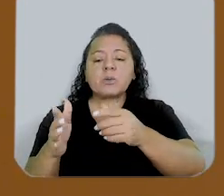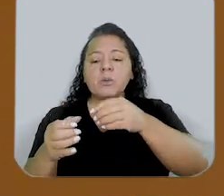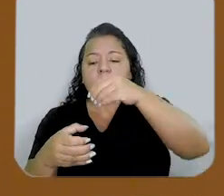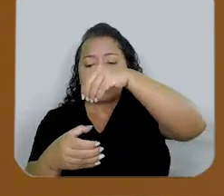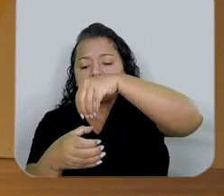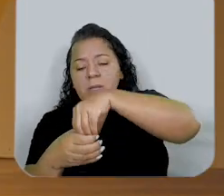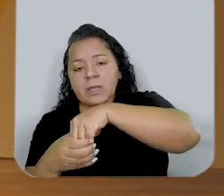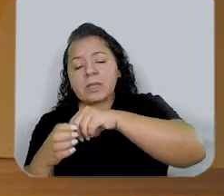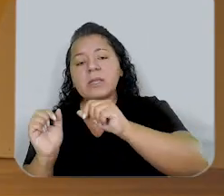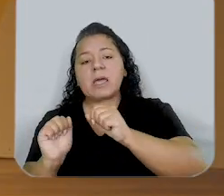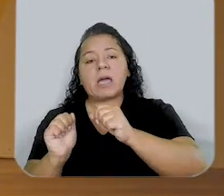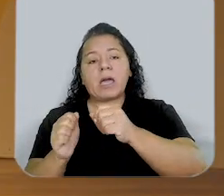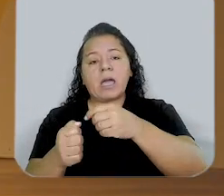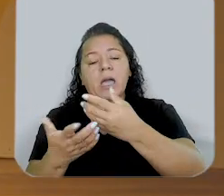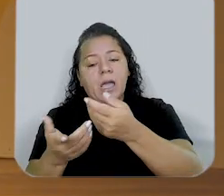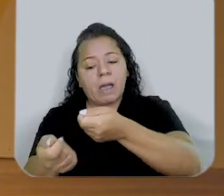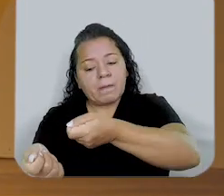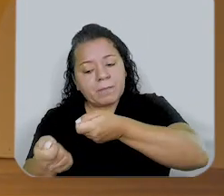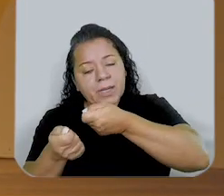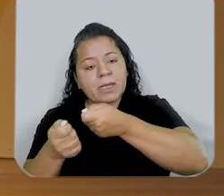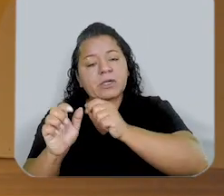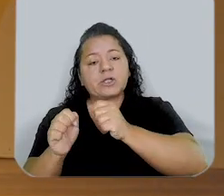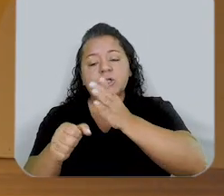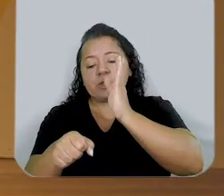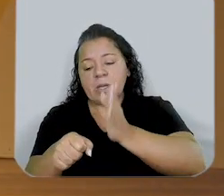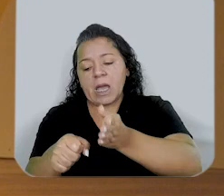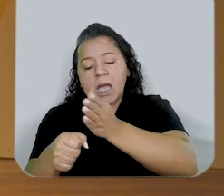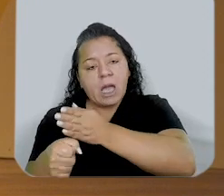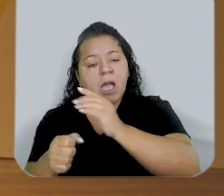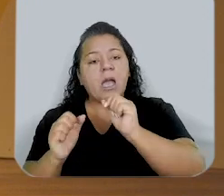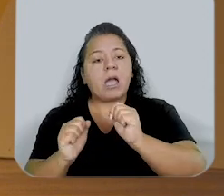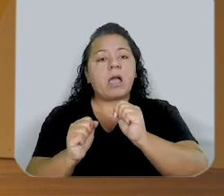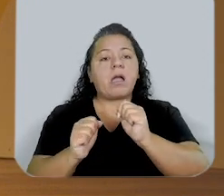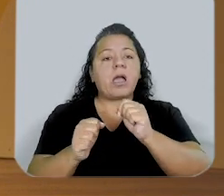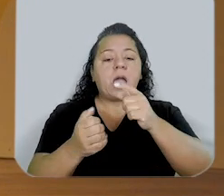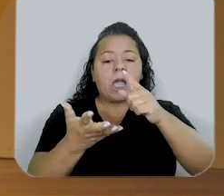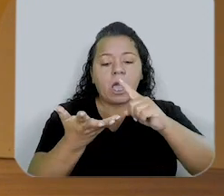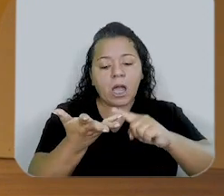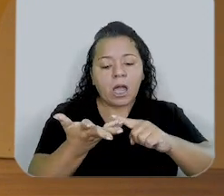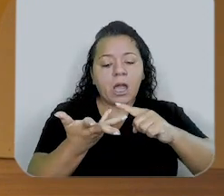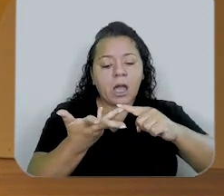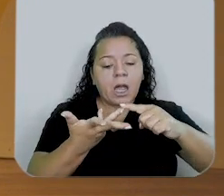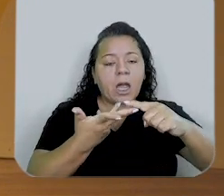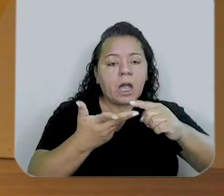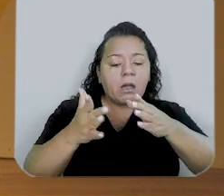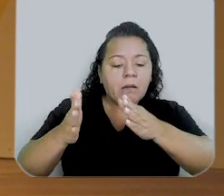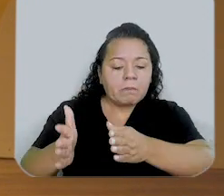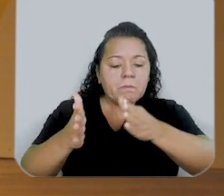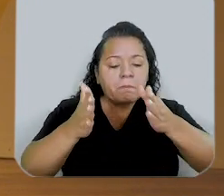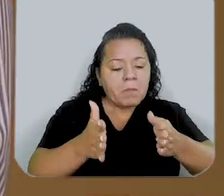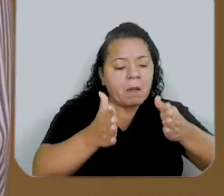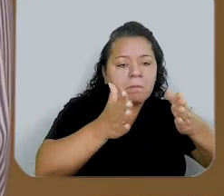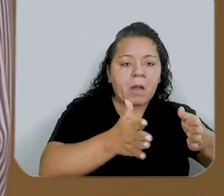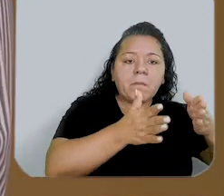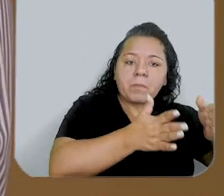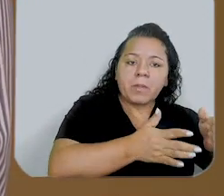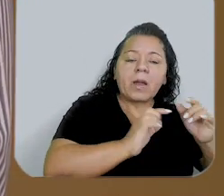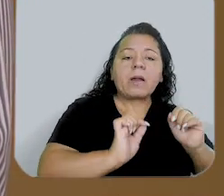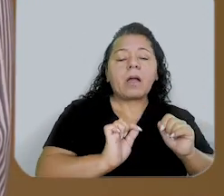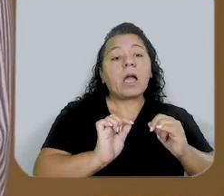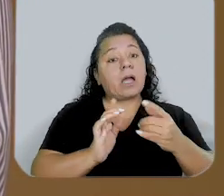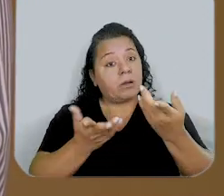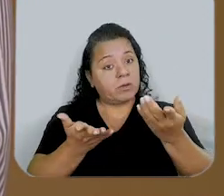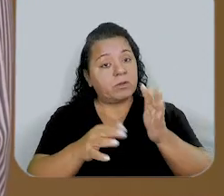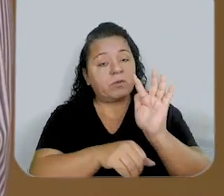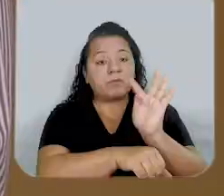e tal. Isso. E você falando sobre a trajetória do alimento, Gustavo, é muito o que a gente vê no filme, no documentário aqui, Águas,